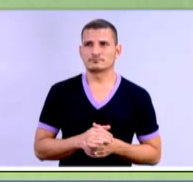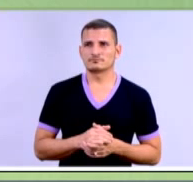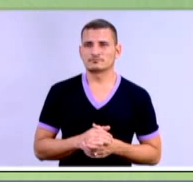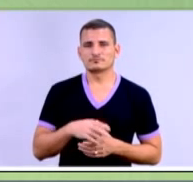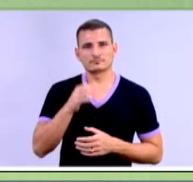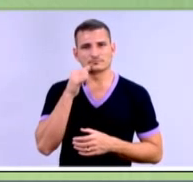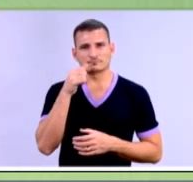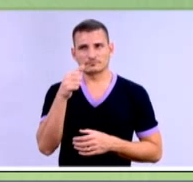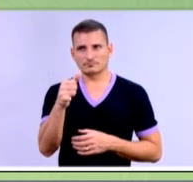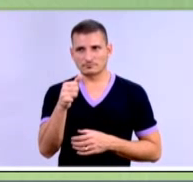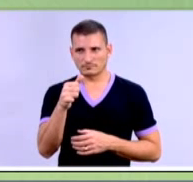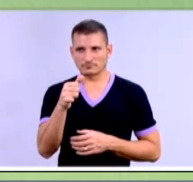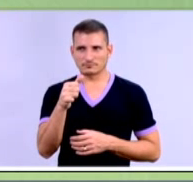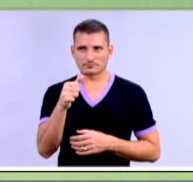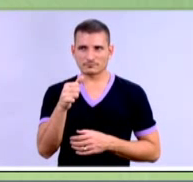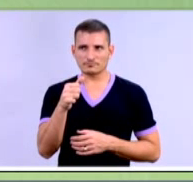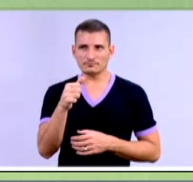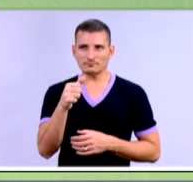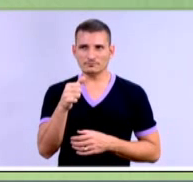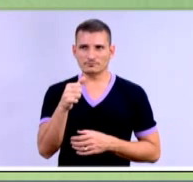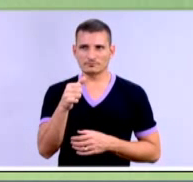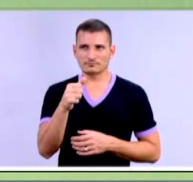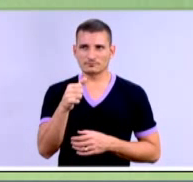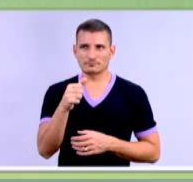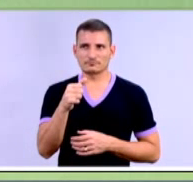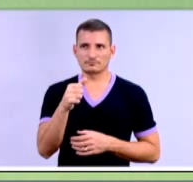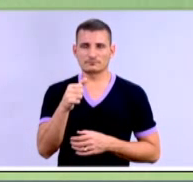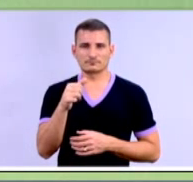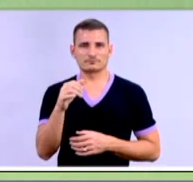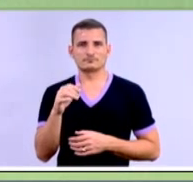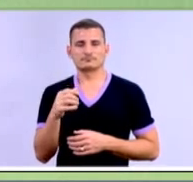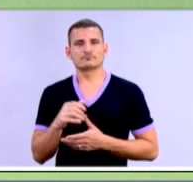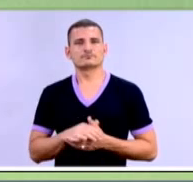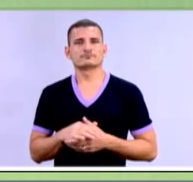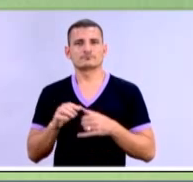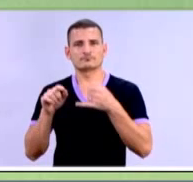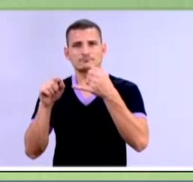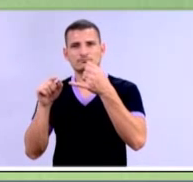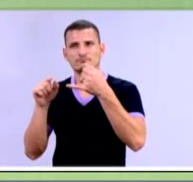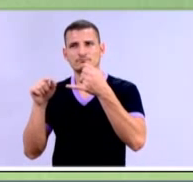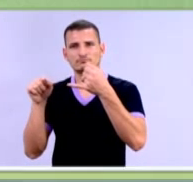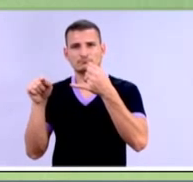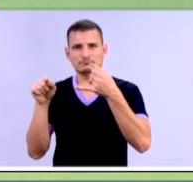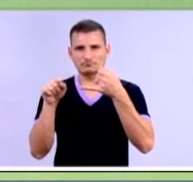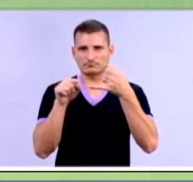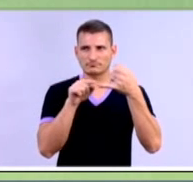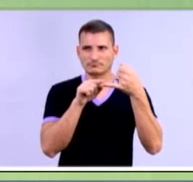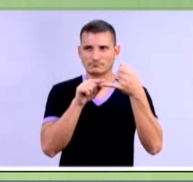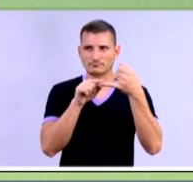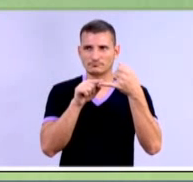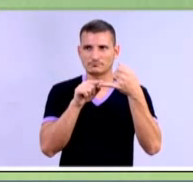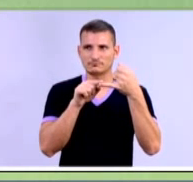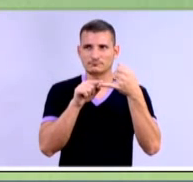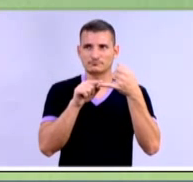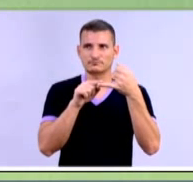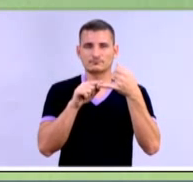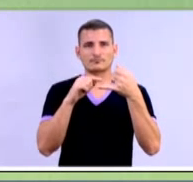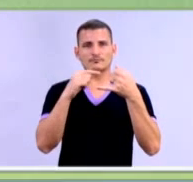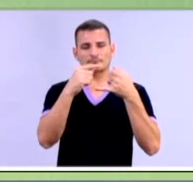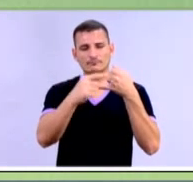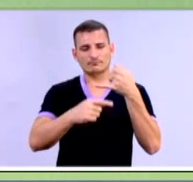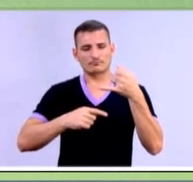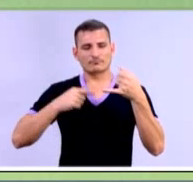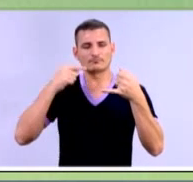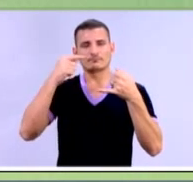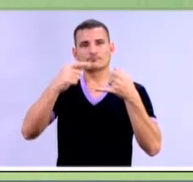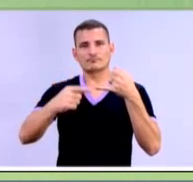num sentido, a corrente elétrica, ok? E aí ele vai gerar esse campo eletromagnético.